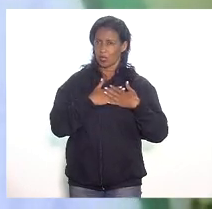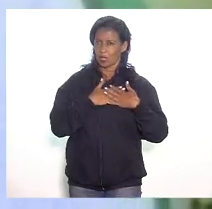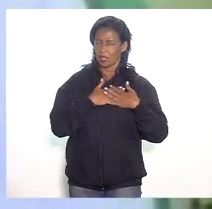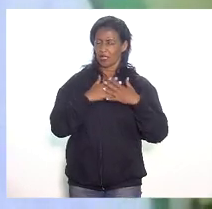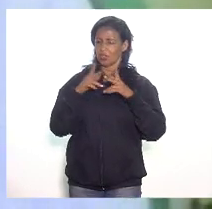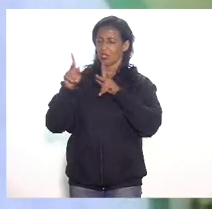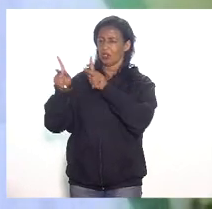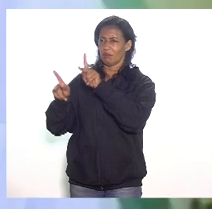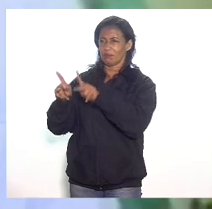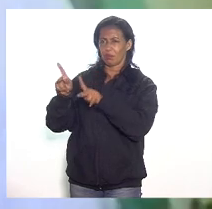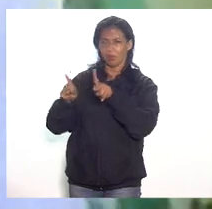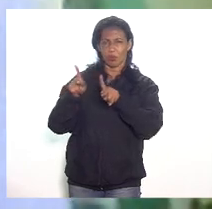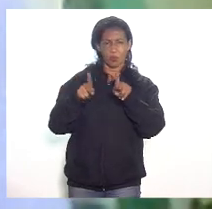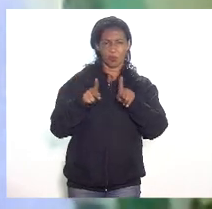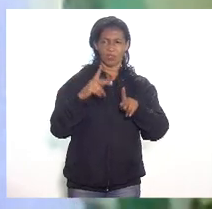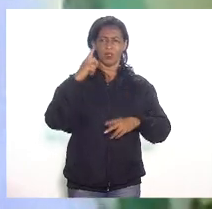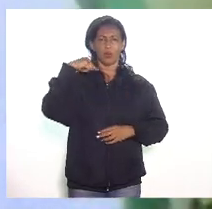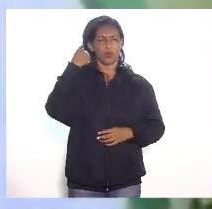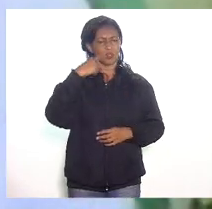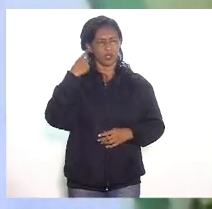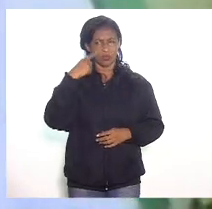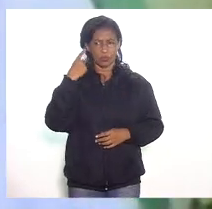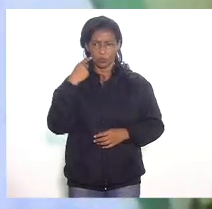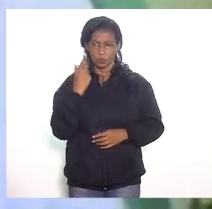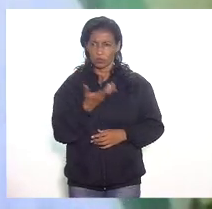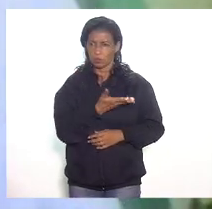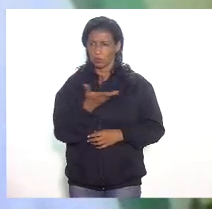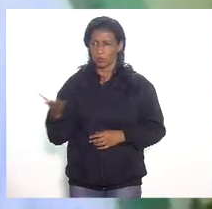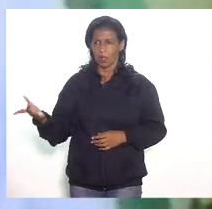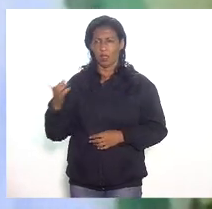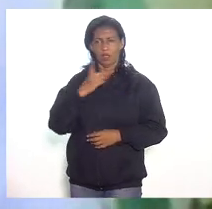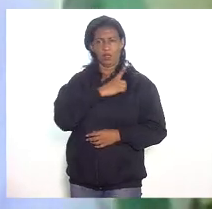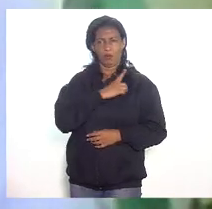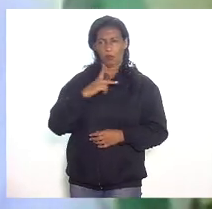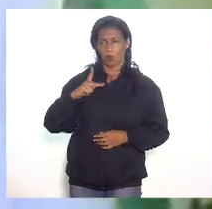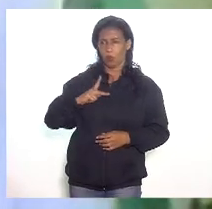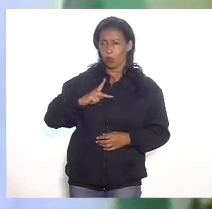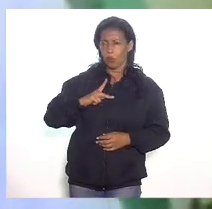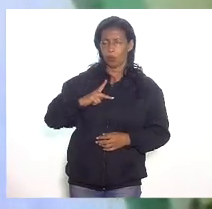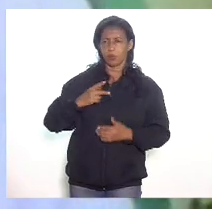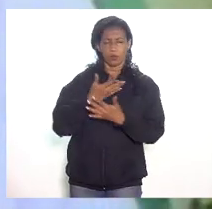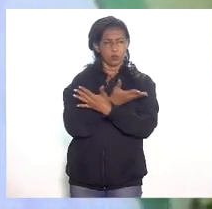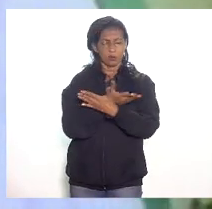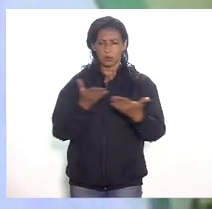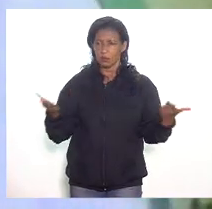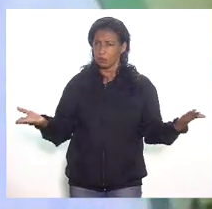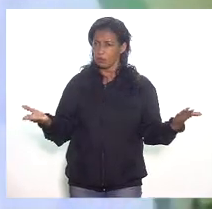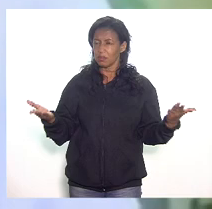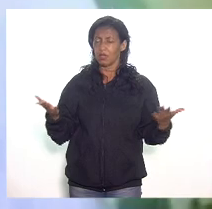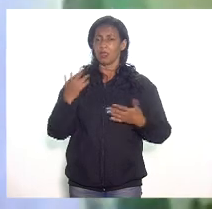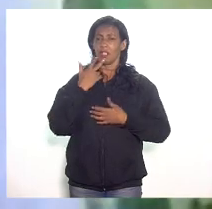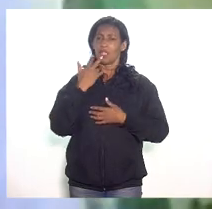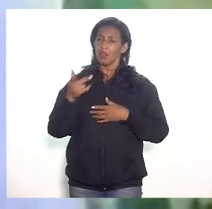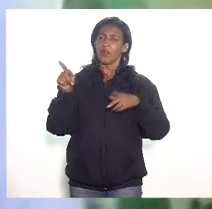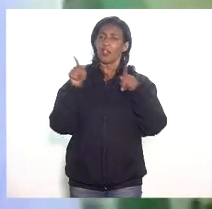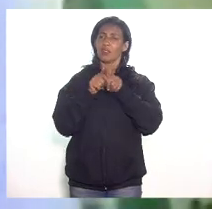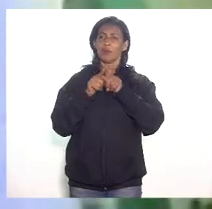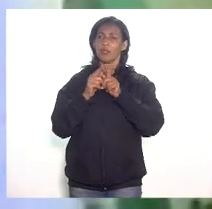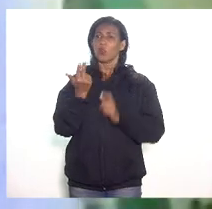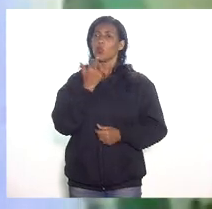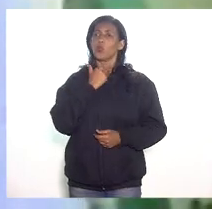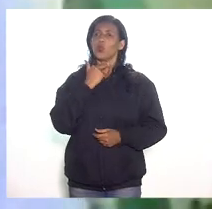população, aos advogados, aos defensores públicos, e dizer o seguinte, não dá